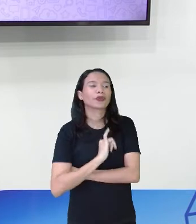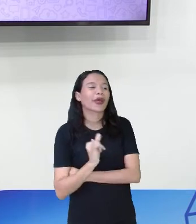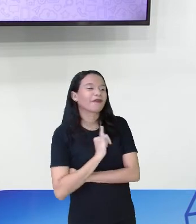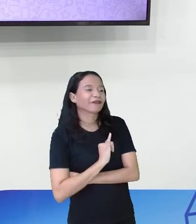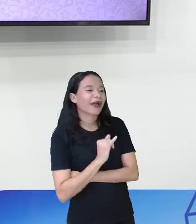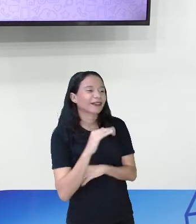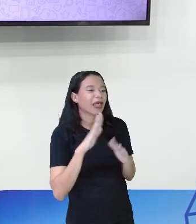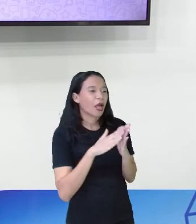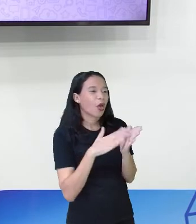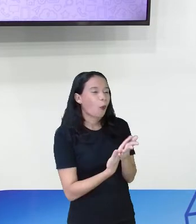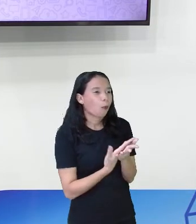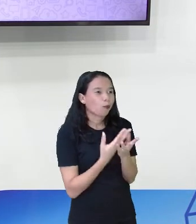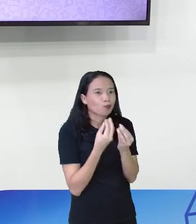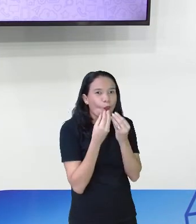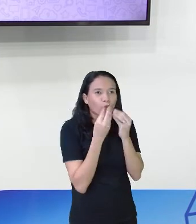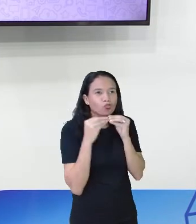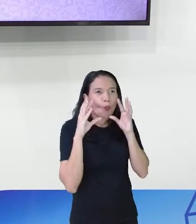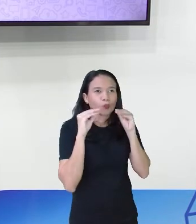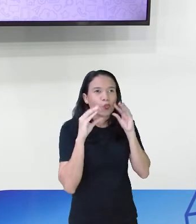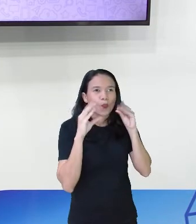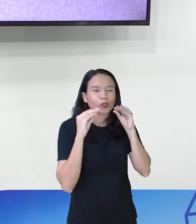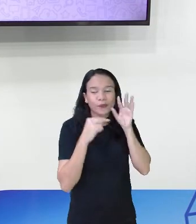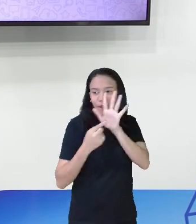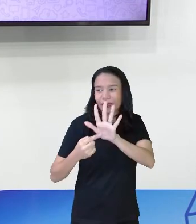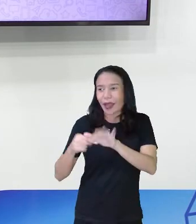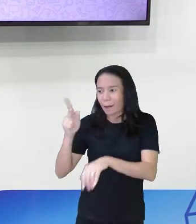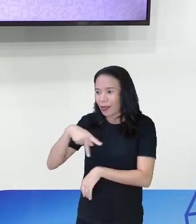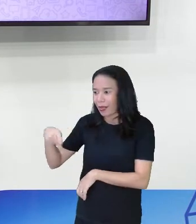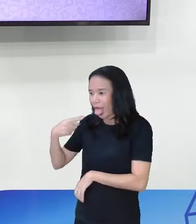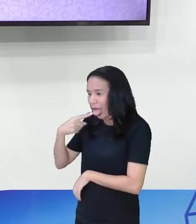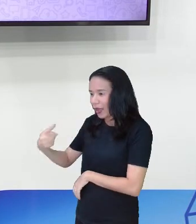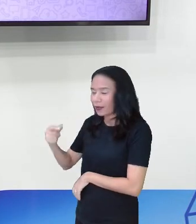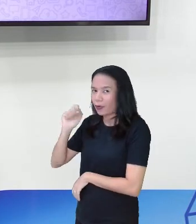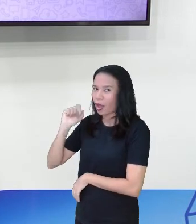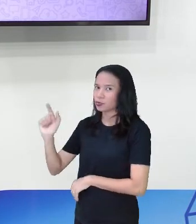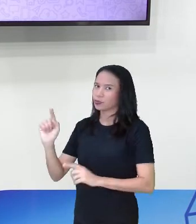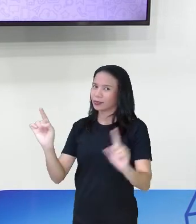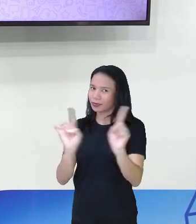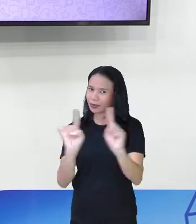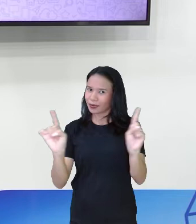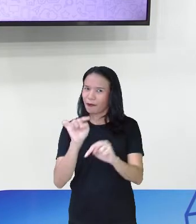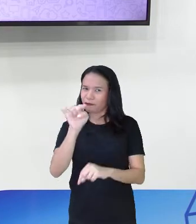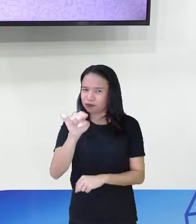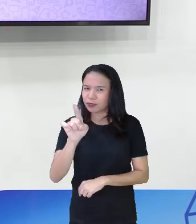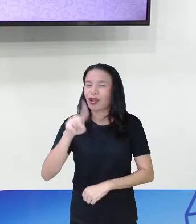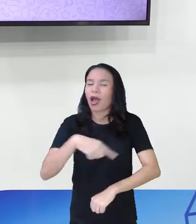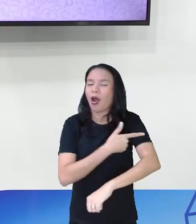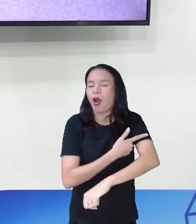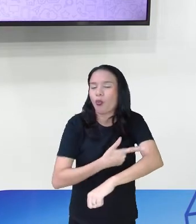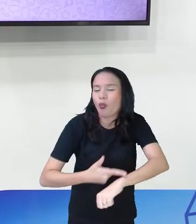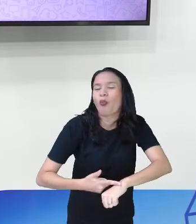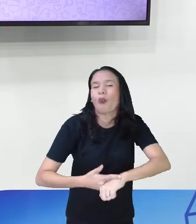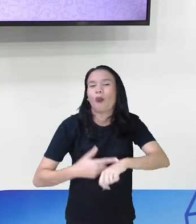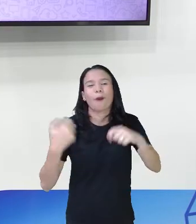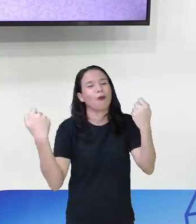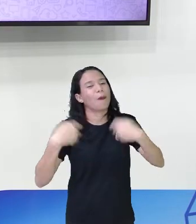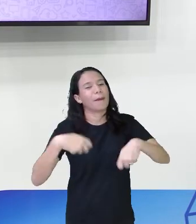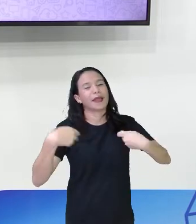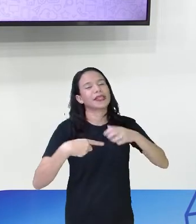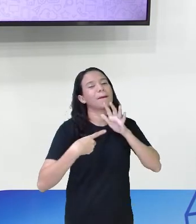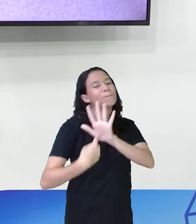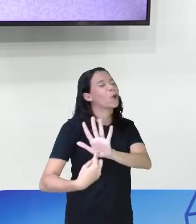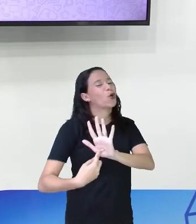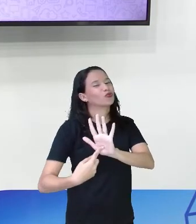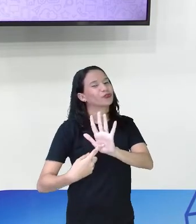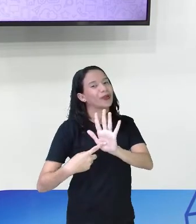lá na escola e fica com a língua azul, mostrando a professora. Gente, não faz isso não, tá? Vocês são crianças educadas. Não precisa mostrar a língua pra